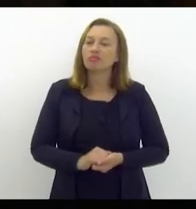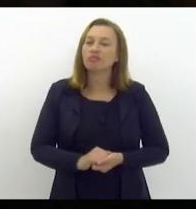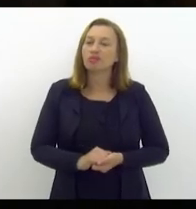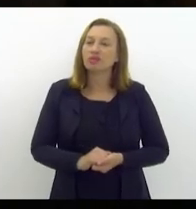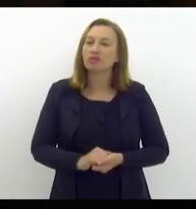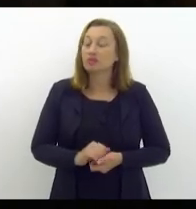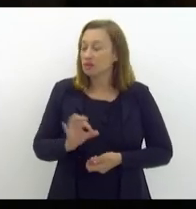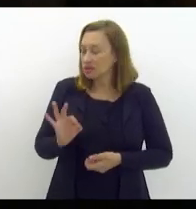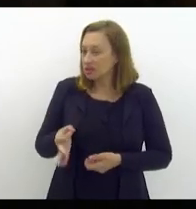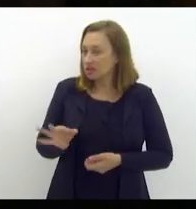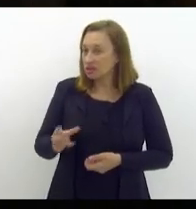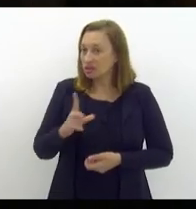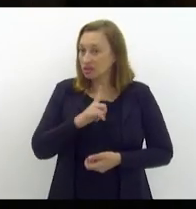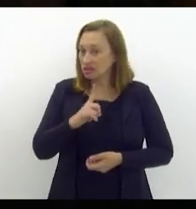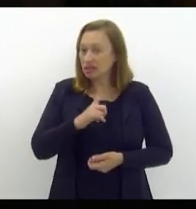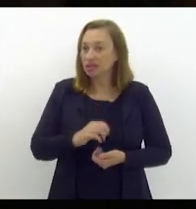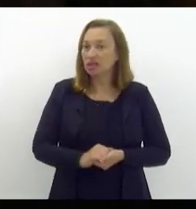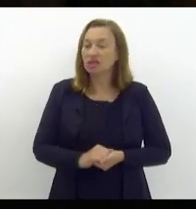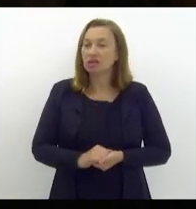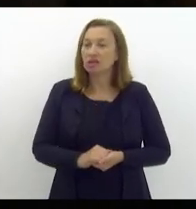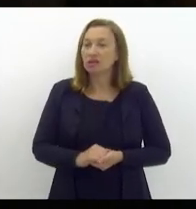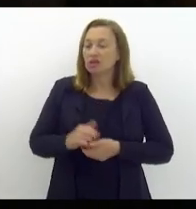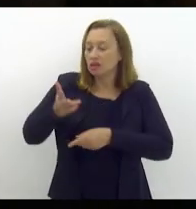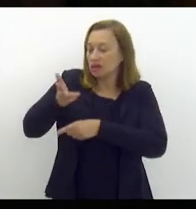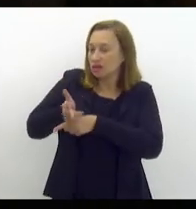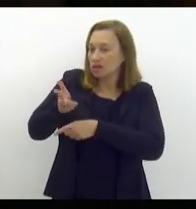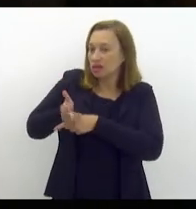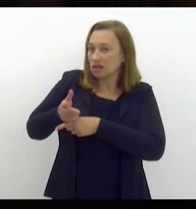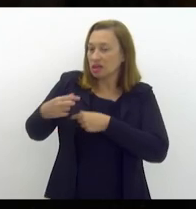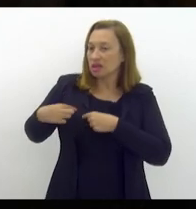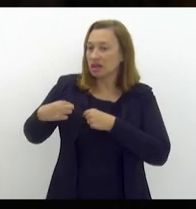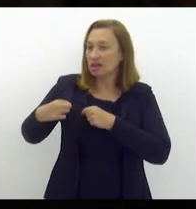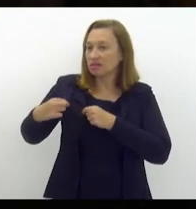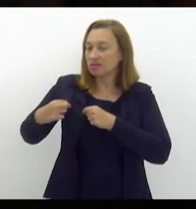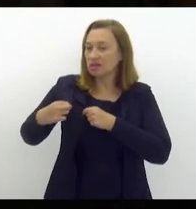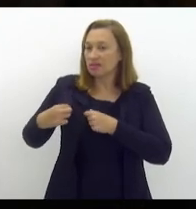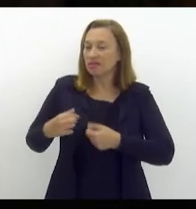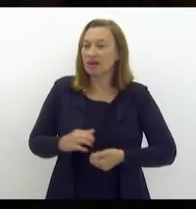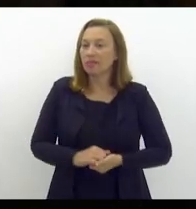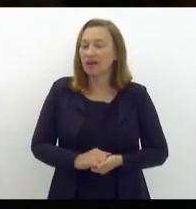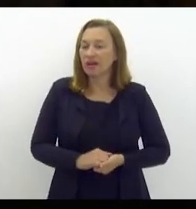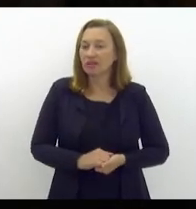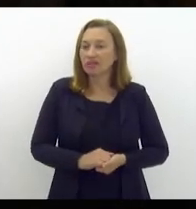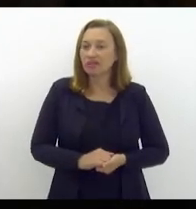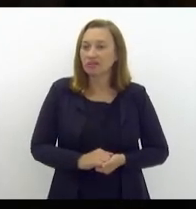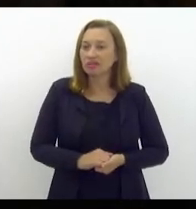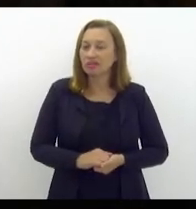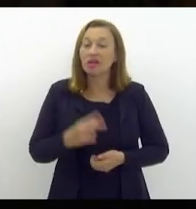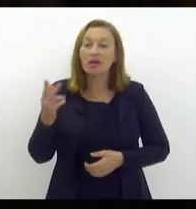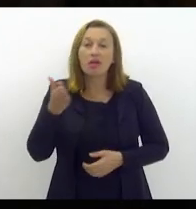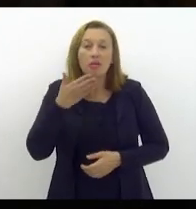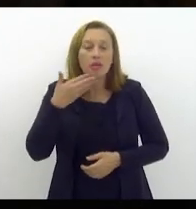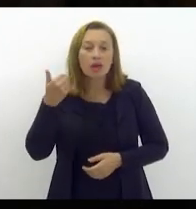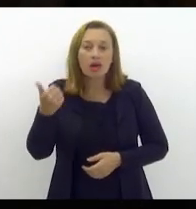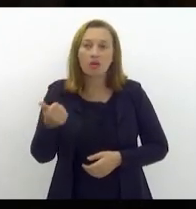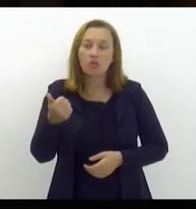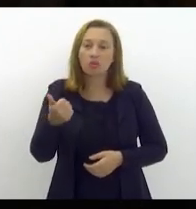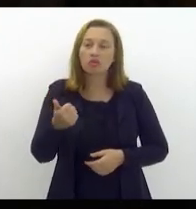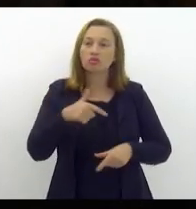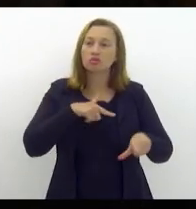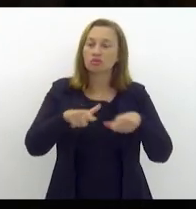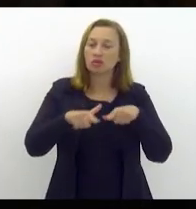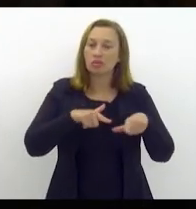tem certeza que as câmeras corporais, elas agregam para a melhoria da